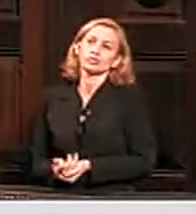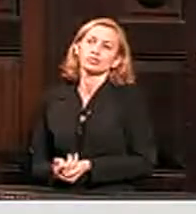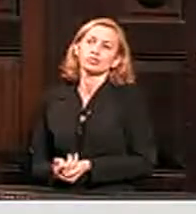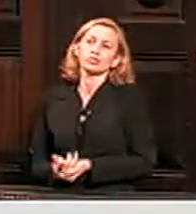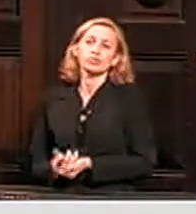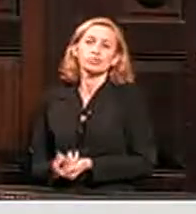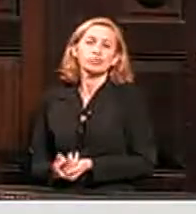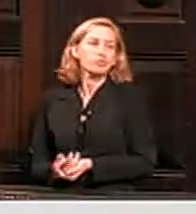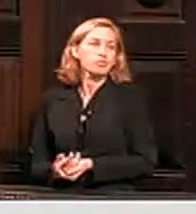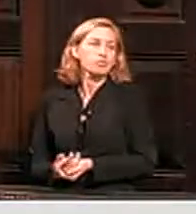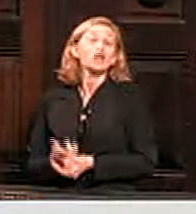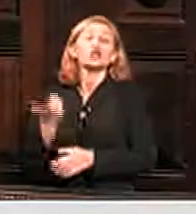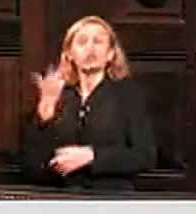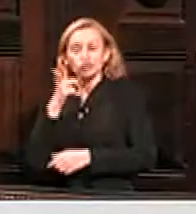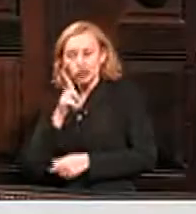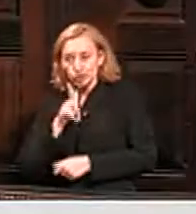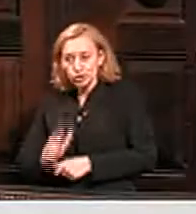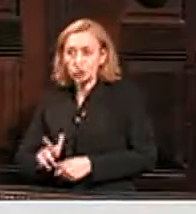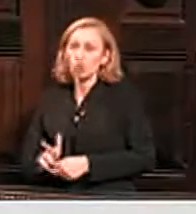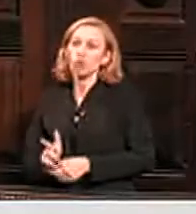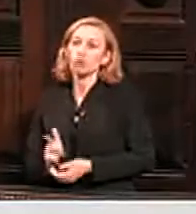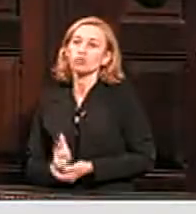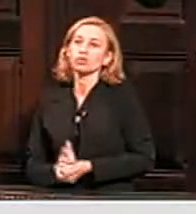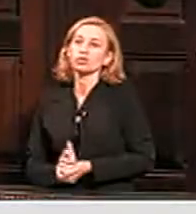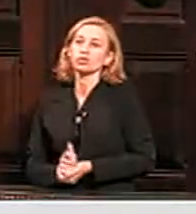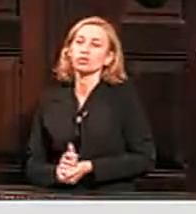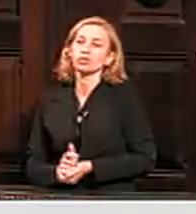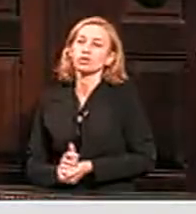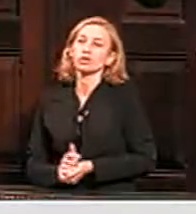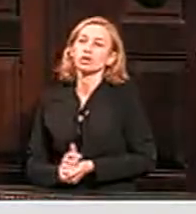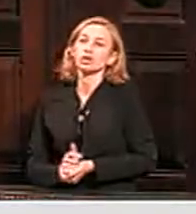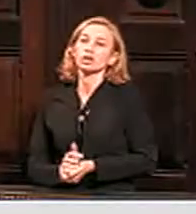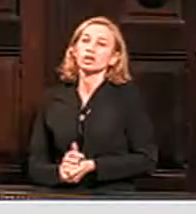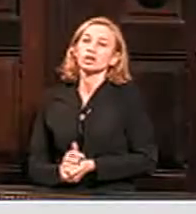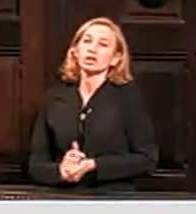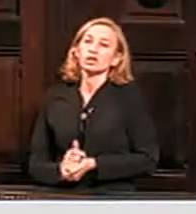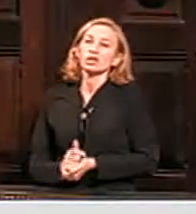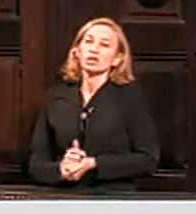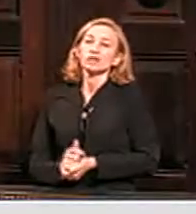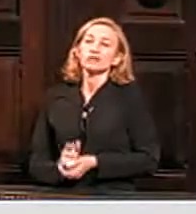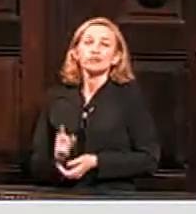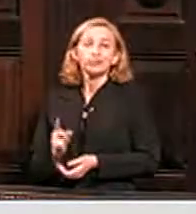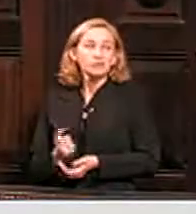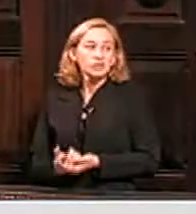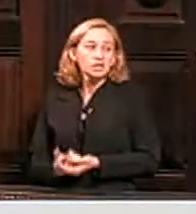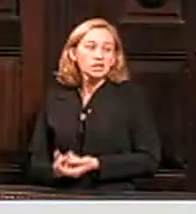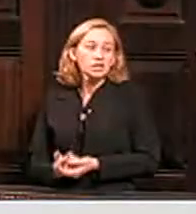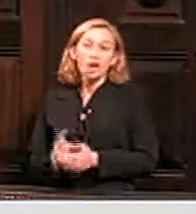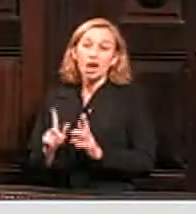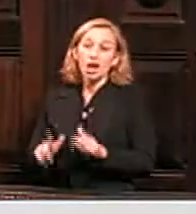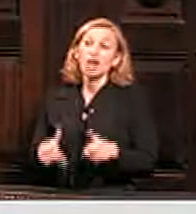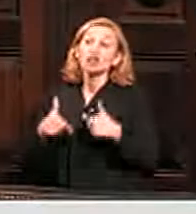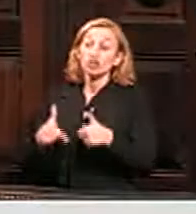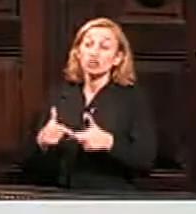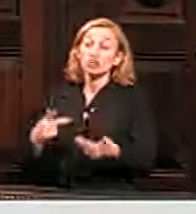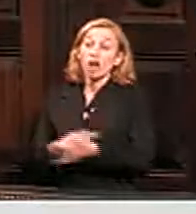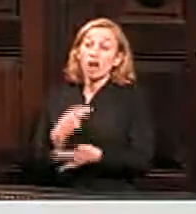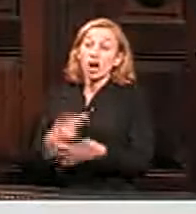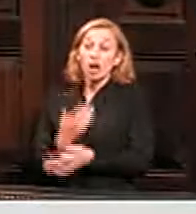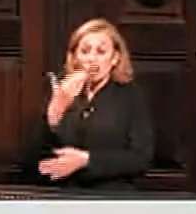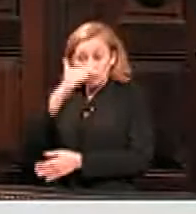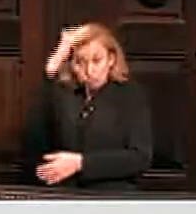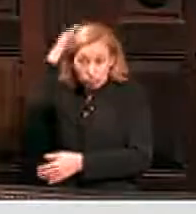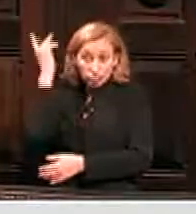uma vez, de forma submissa, acata a agenda do governo Michel Temer, de